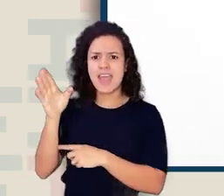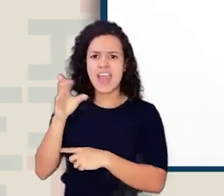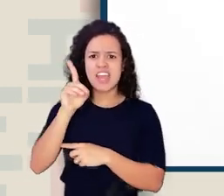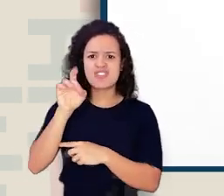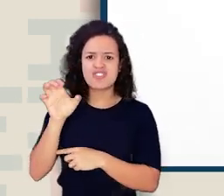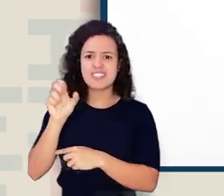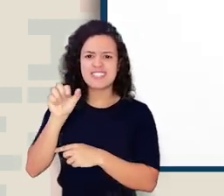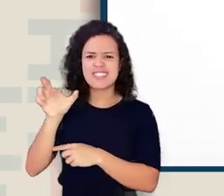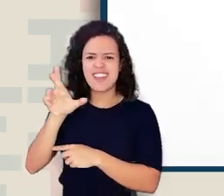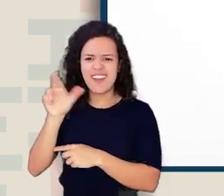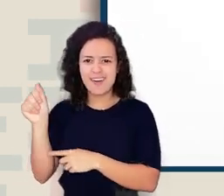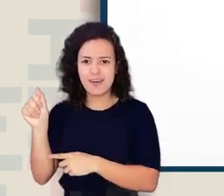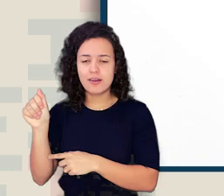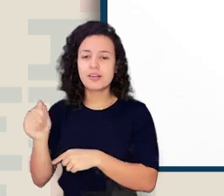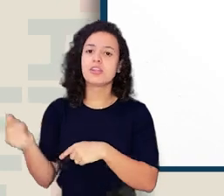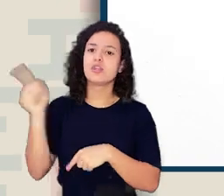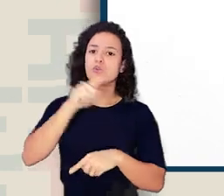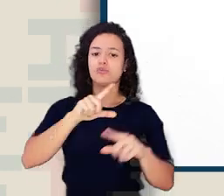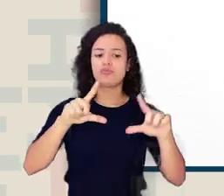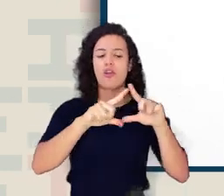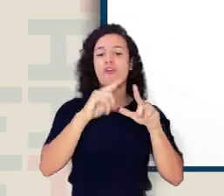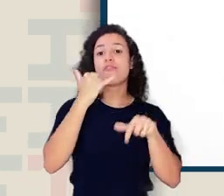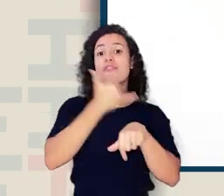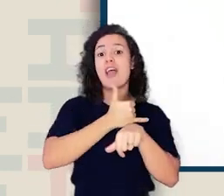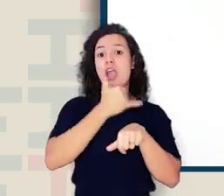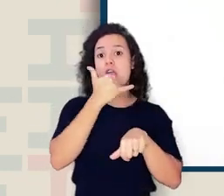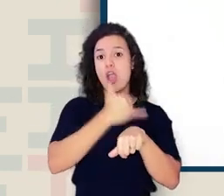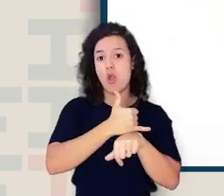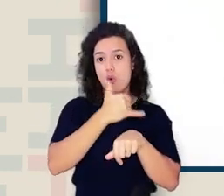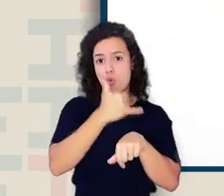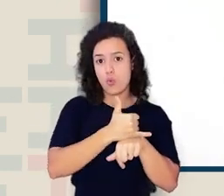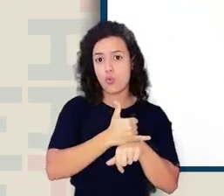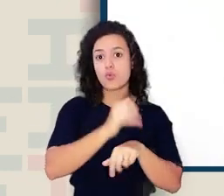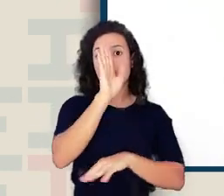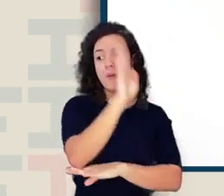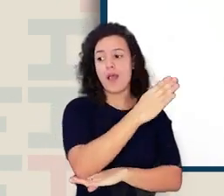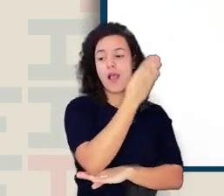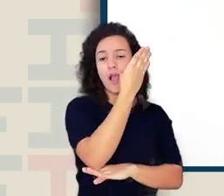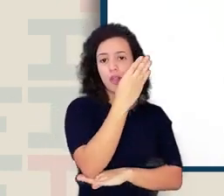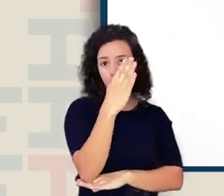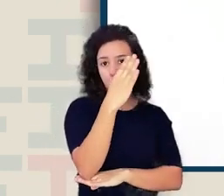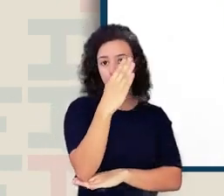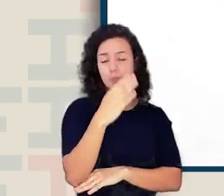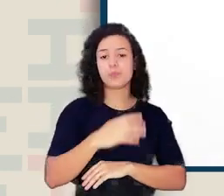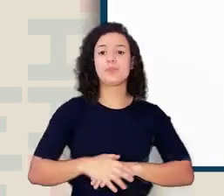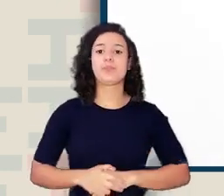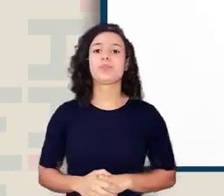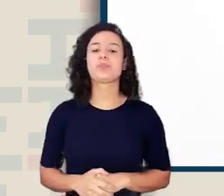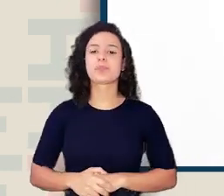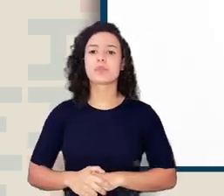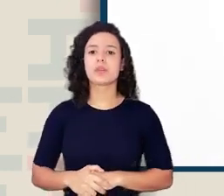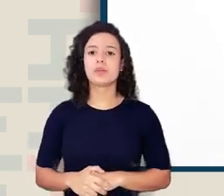e a diferença com o ferro no formato de triângulo, que é tocado no maracatu.